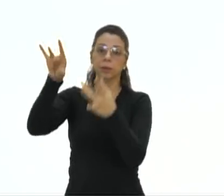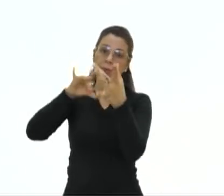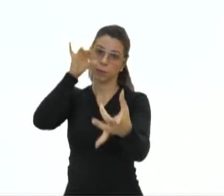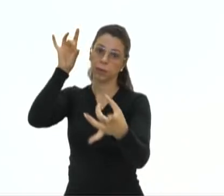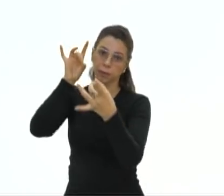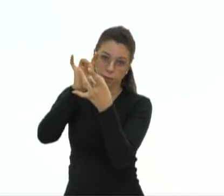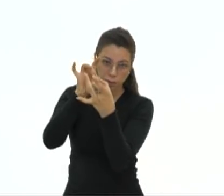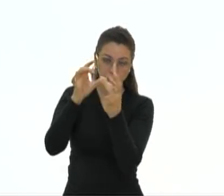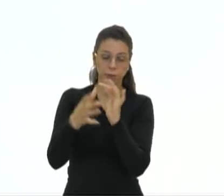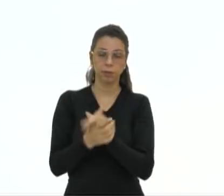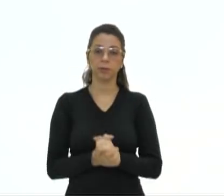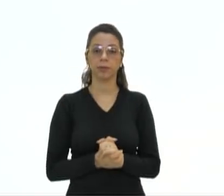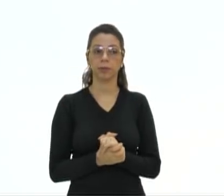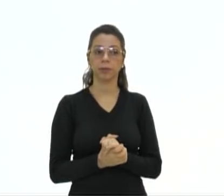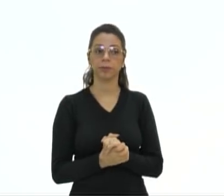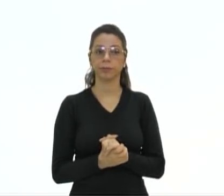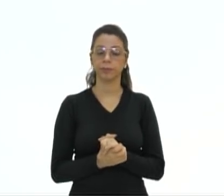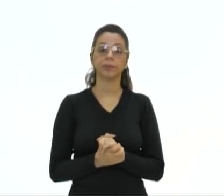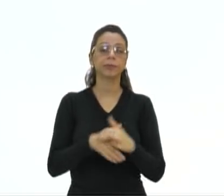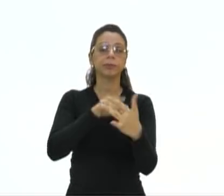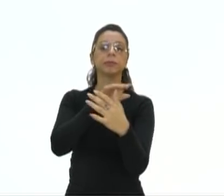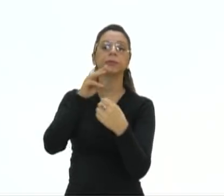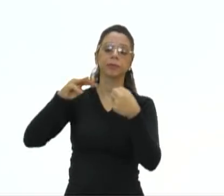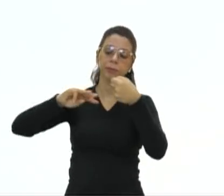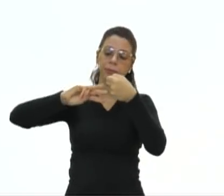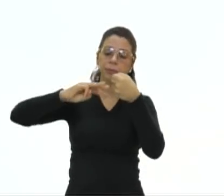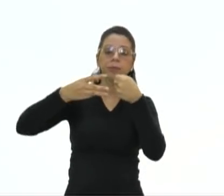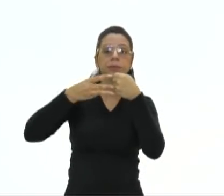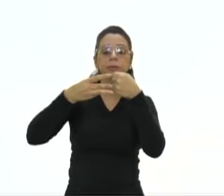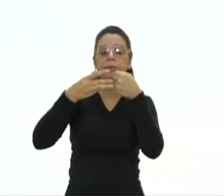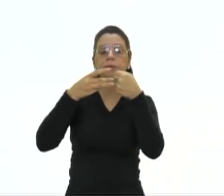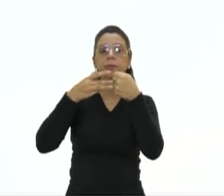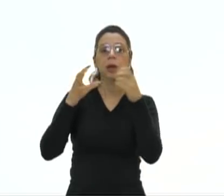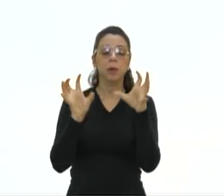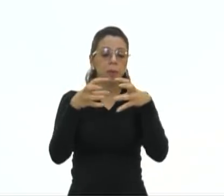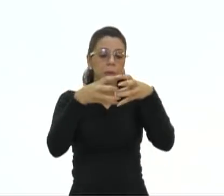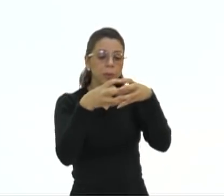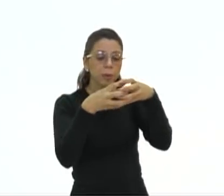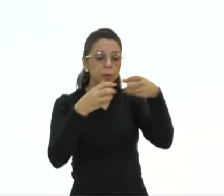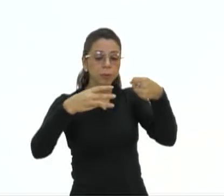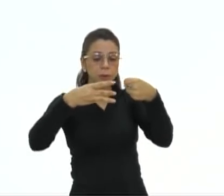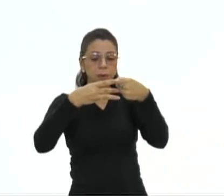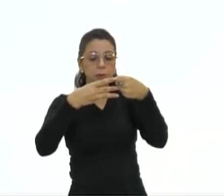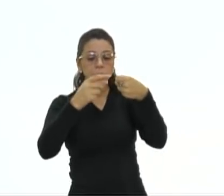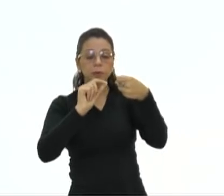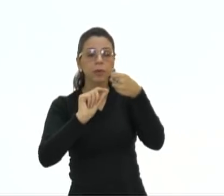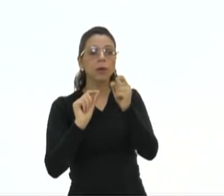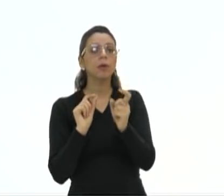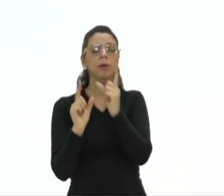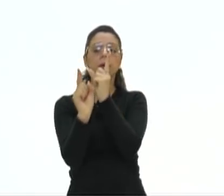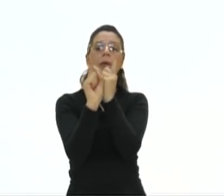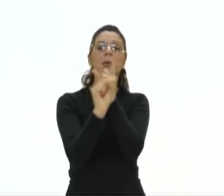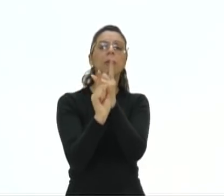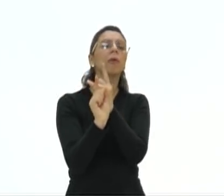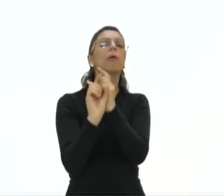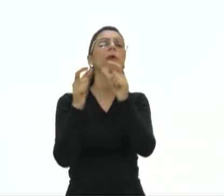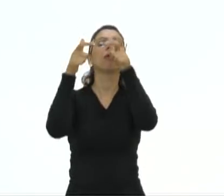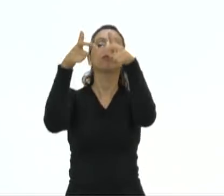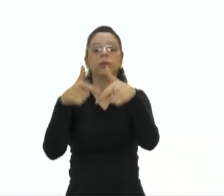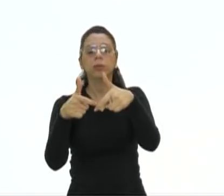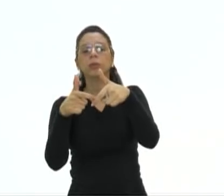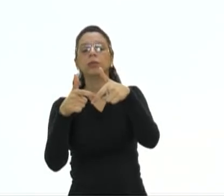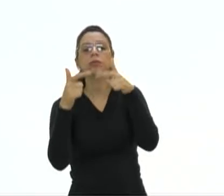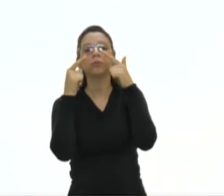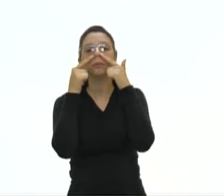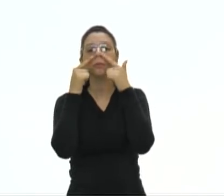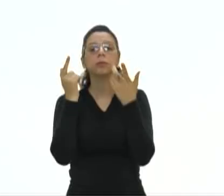especializadas. Essas células, né, esse epitélio, esse conjunto dessas células, se encontram aonde no nosso nariz? Que parte